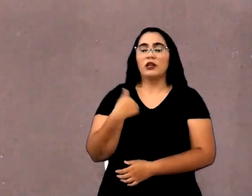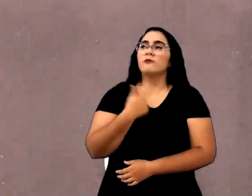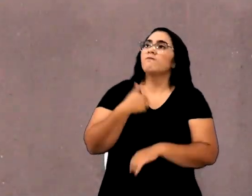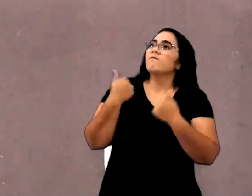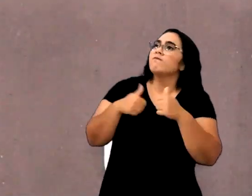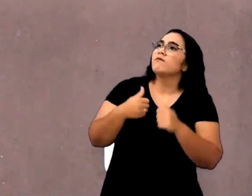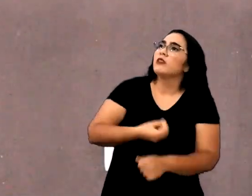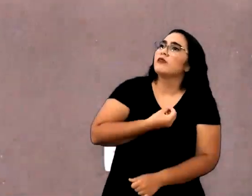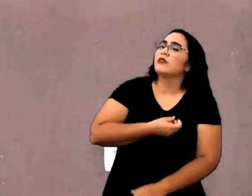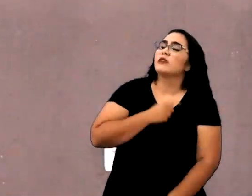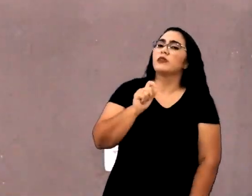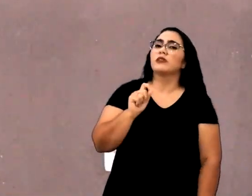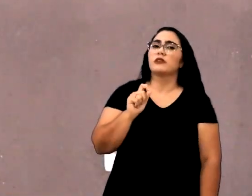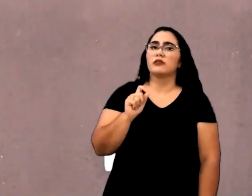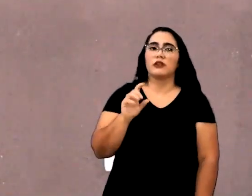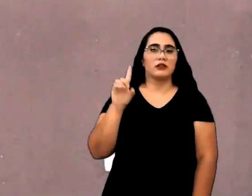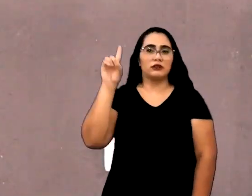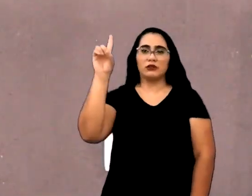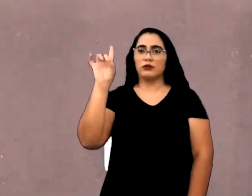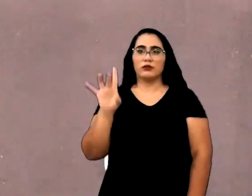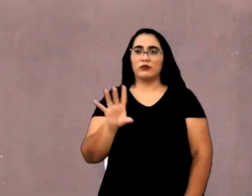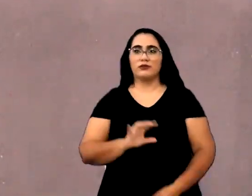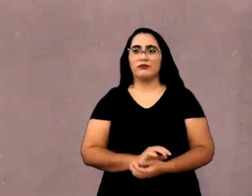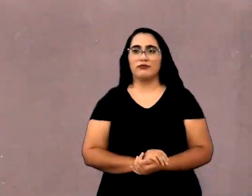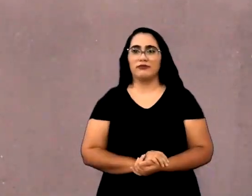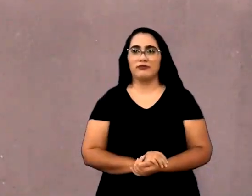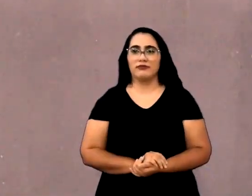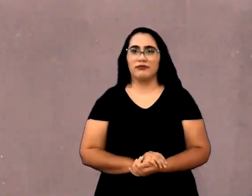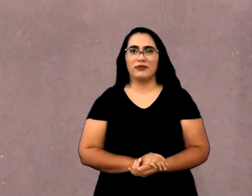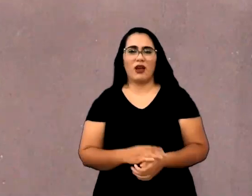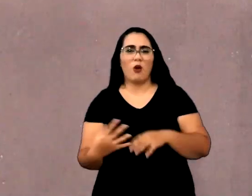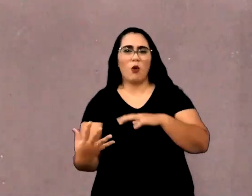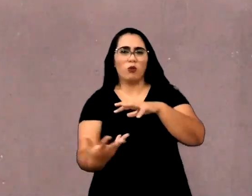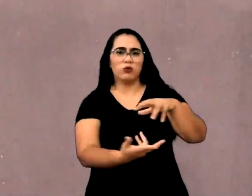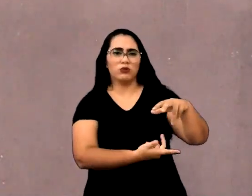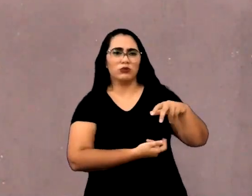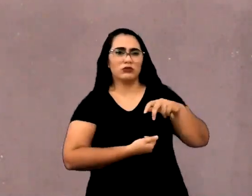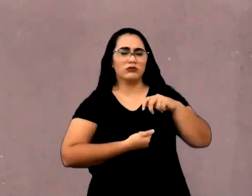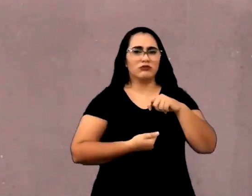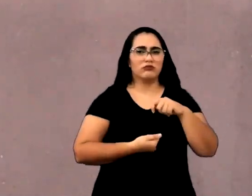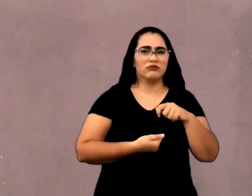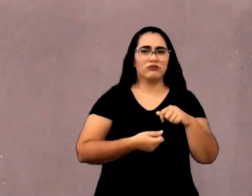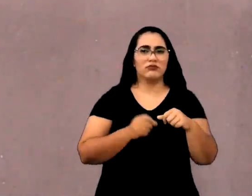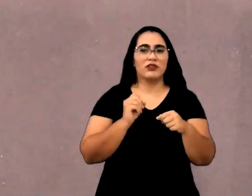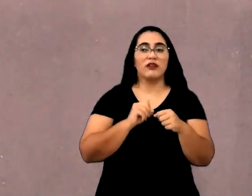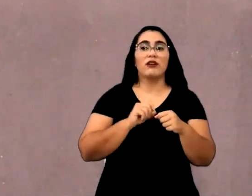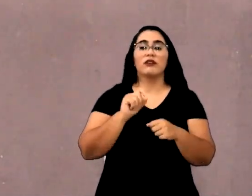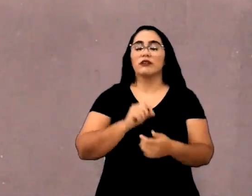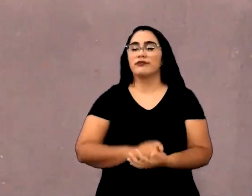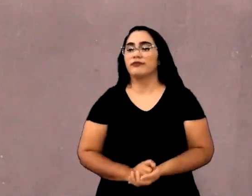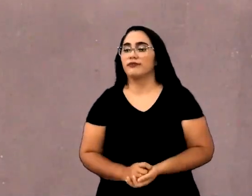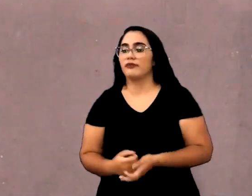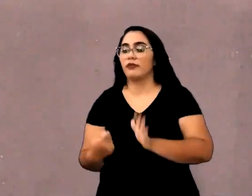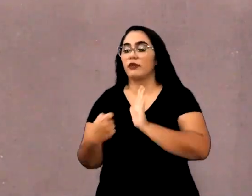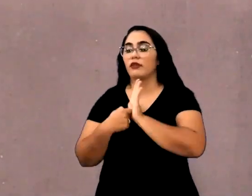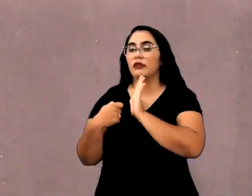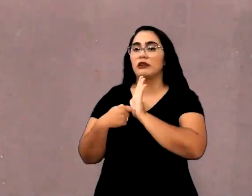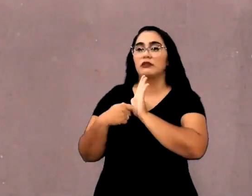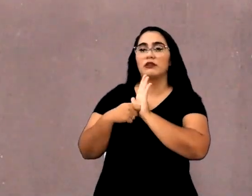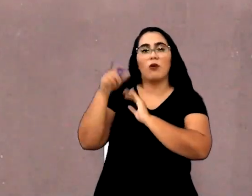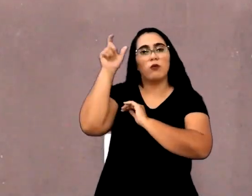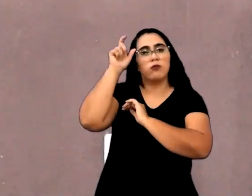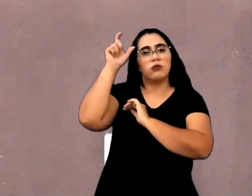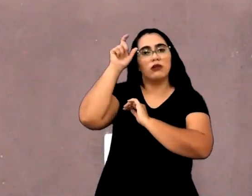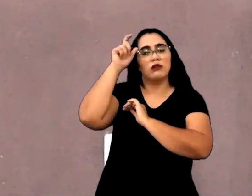precisamos para a nossa vida é de Deus. Esse mundo vai fazer a mesma oferta que